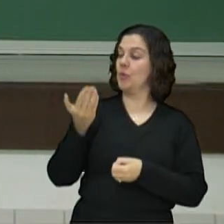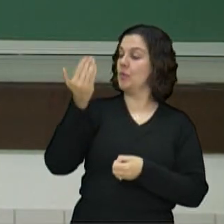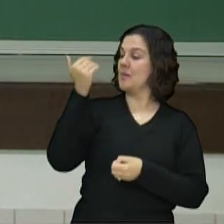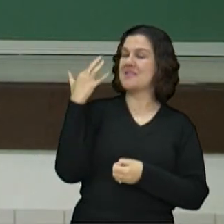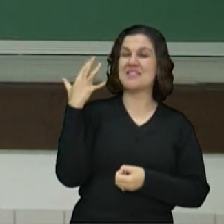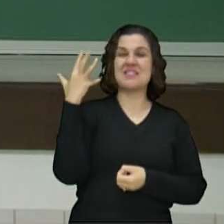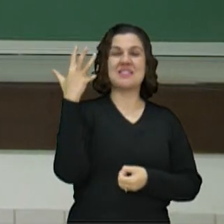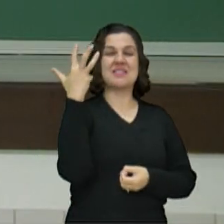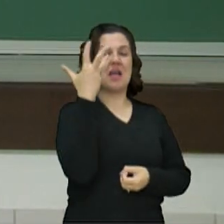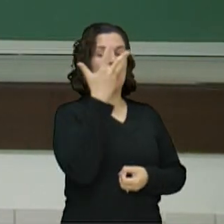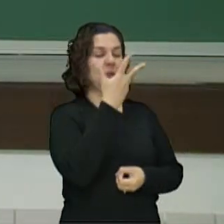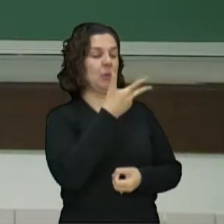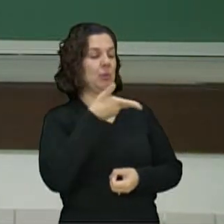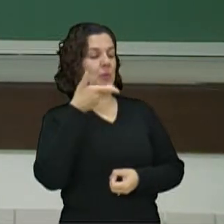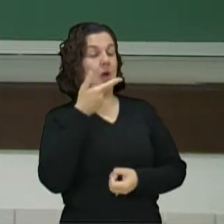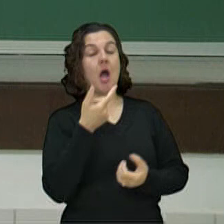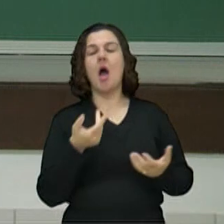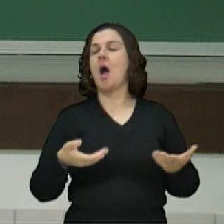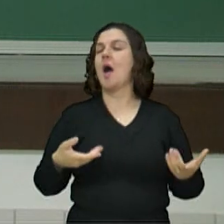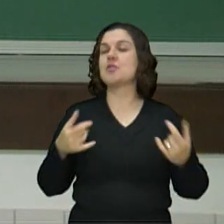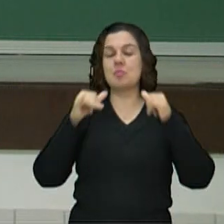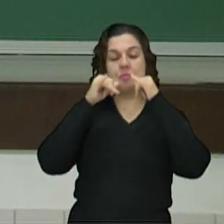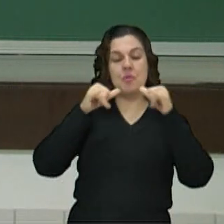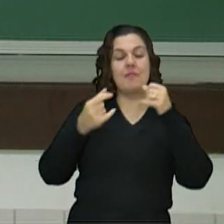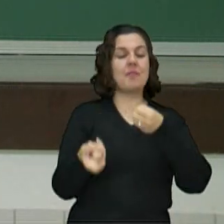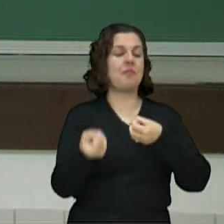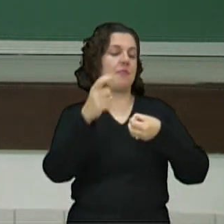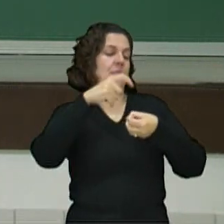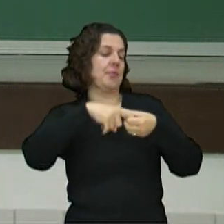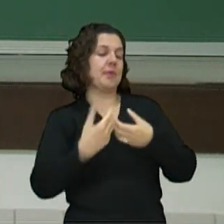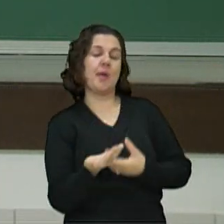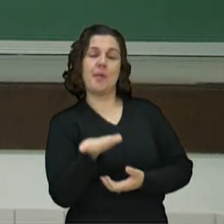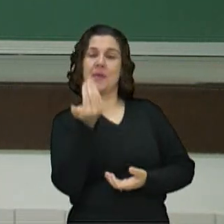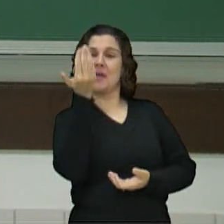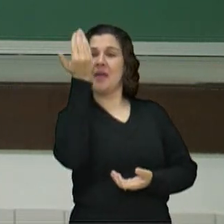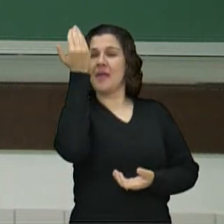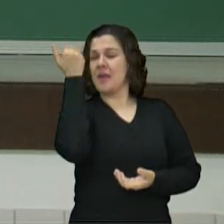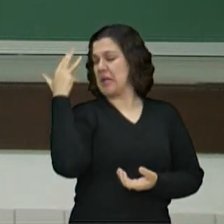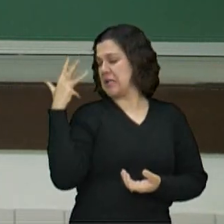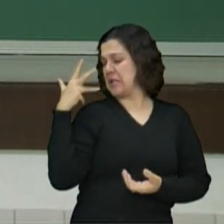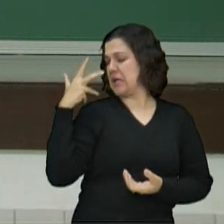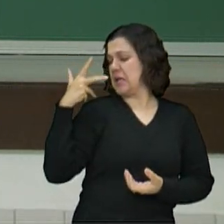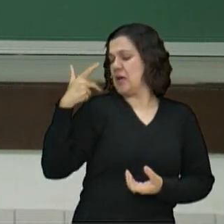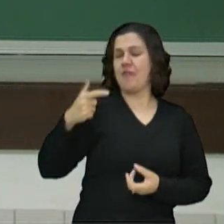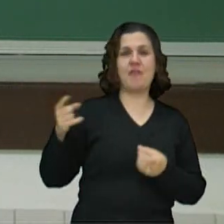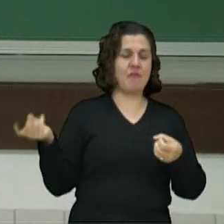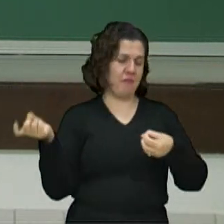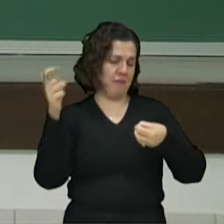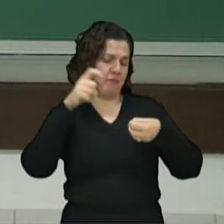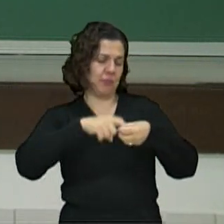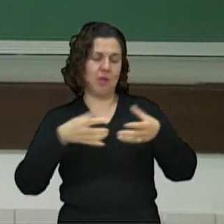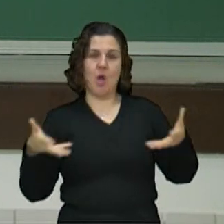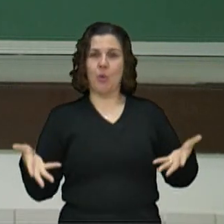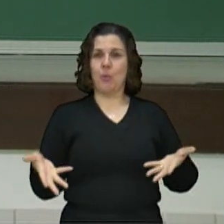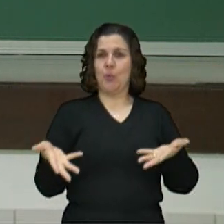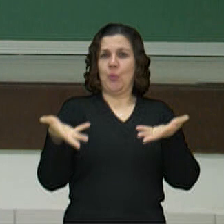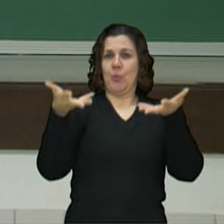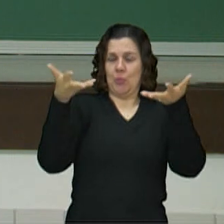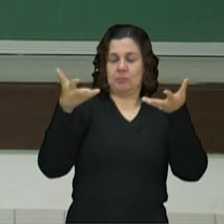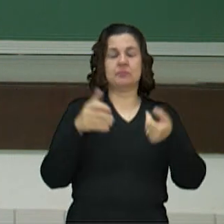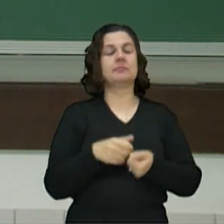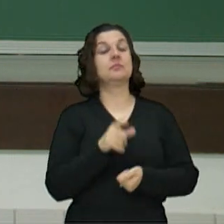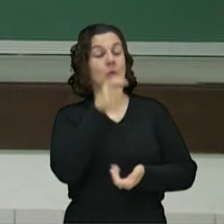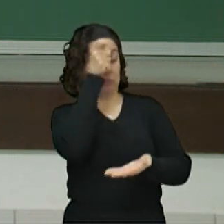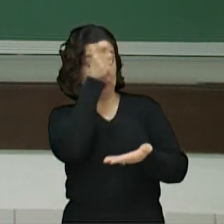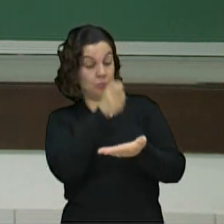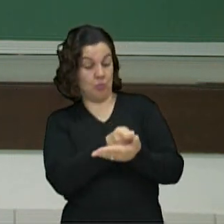glorioso, uma propaganda de que vamos voltar ao que éramos, vamos voltar às glórias. Então, o governo totalitário